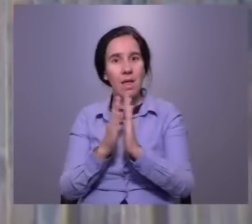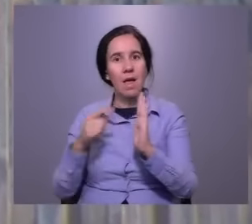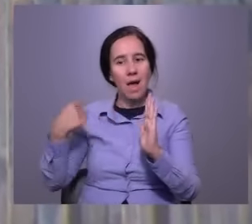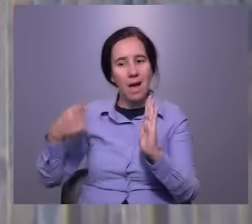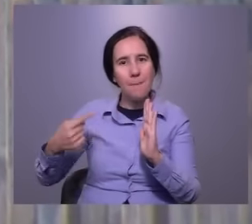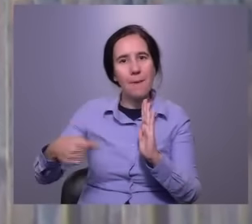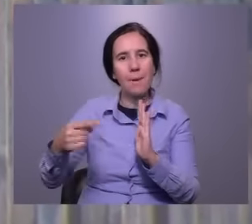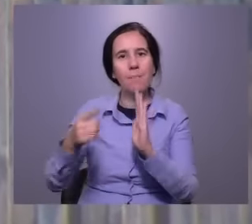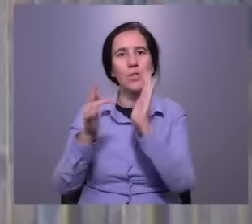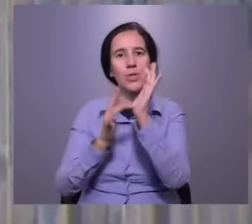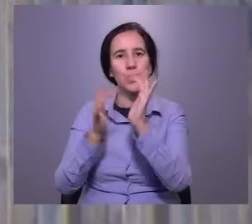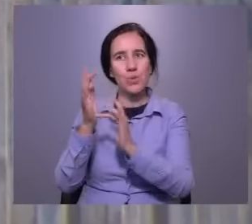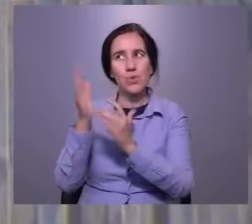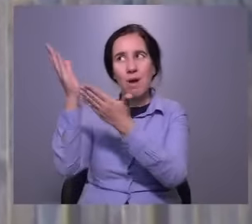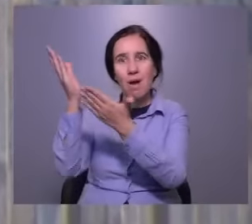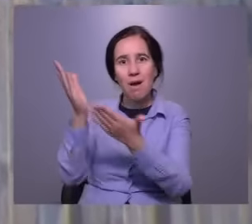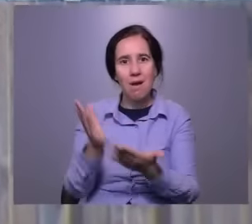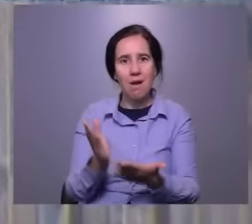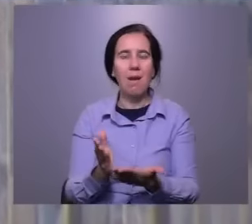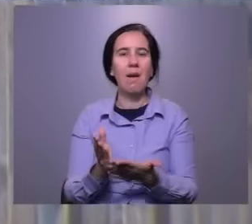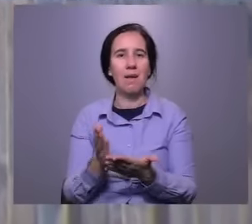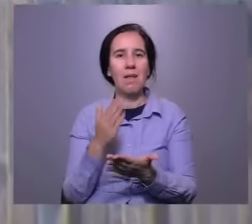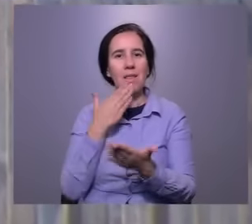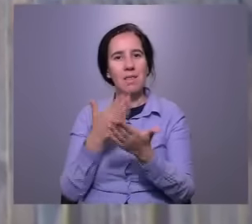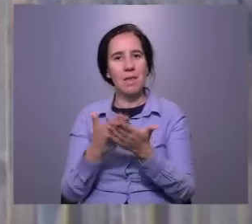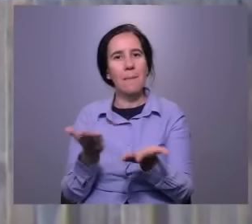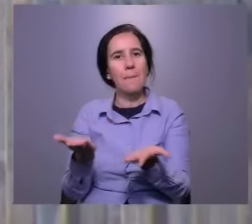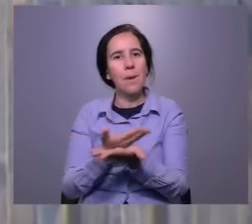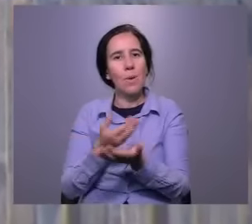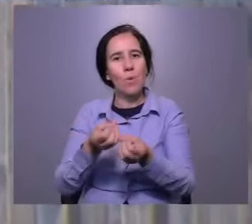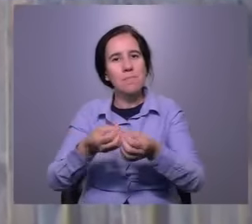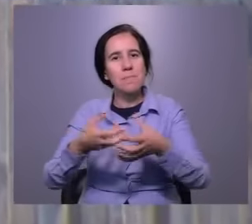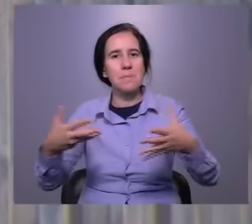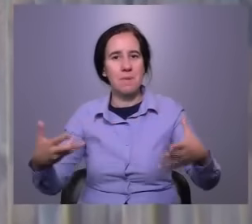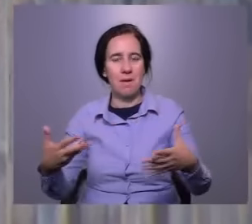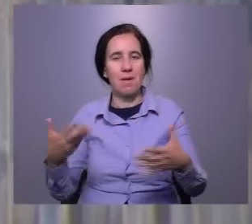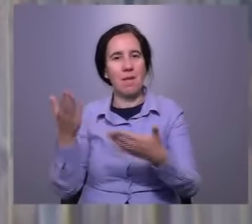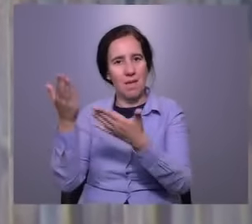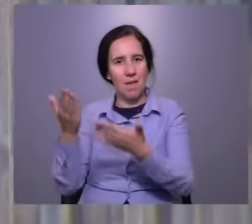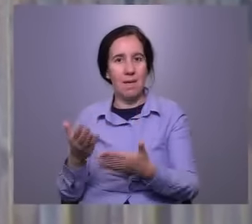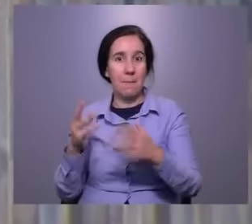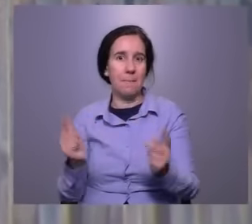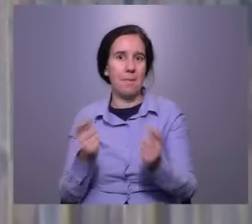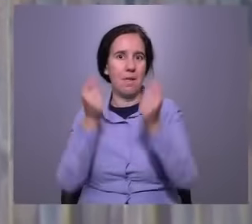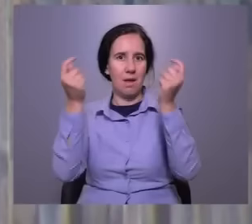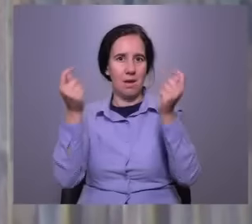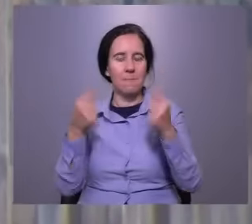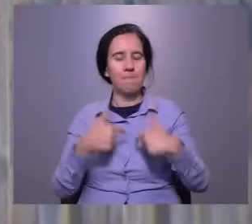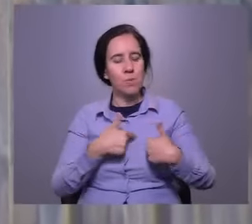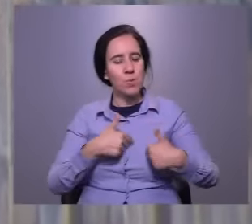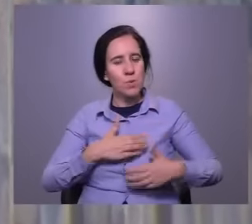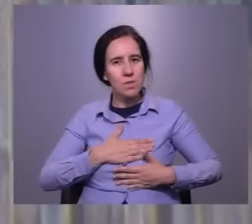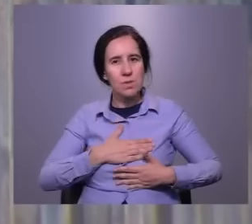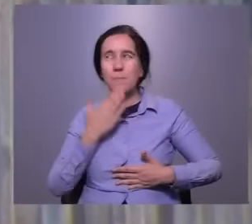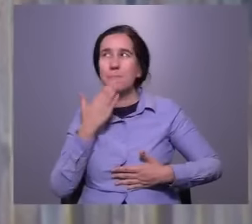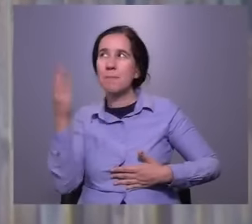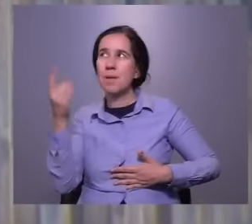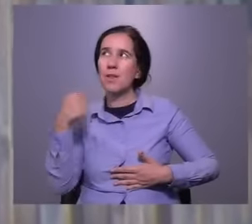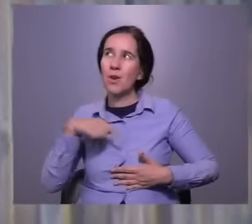Caros peregrinos, a multiplicação dos pães é símbolo da Eucaristia. Em cada